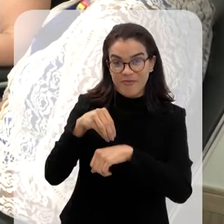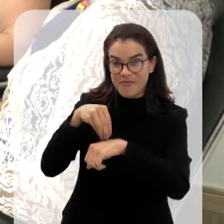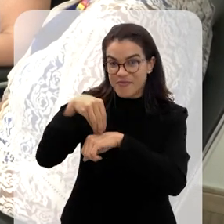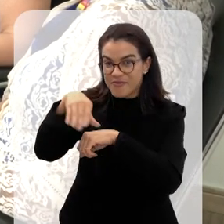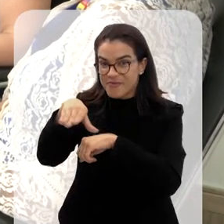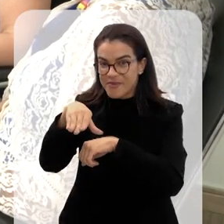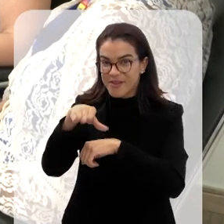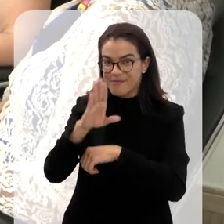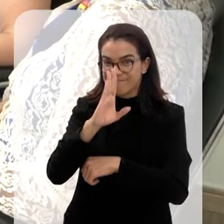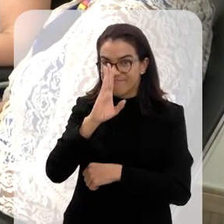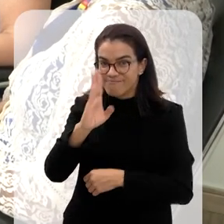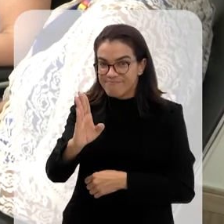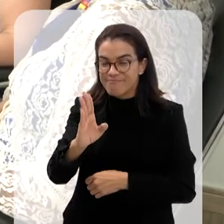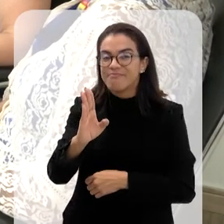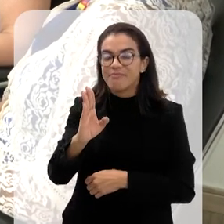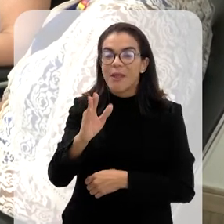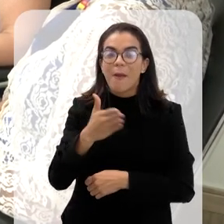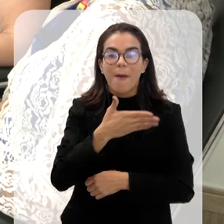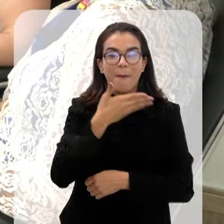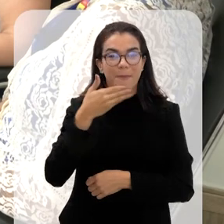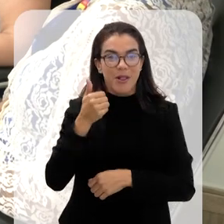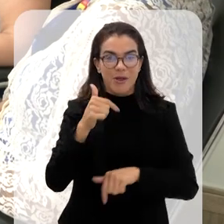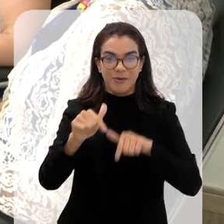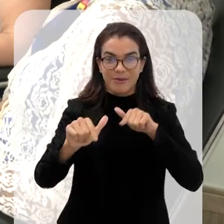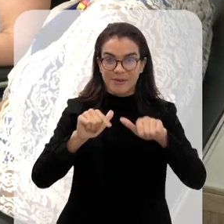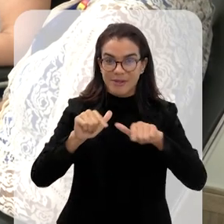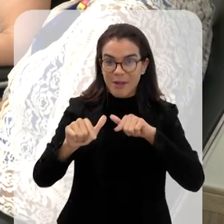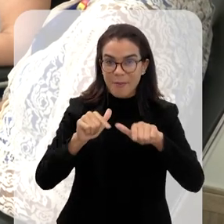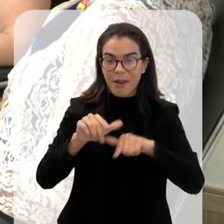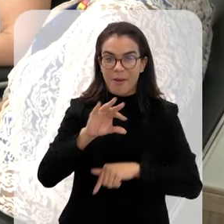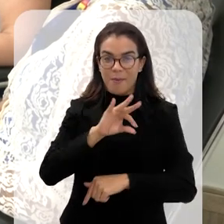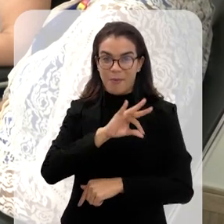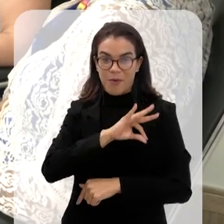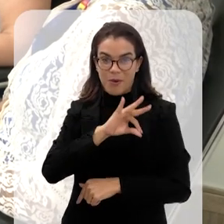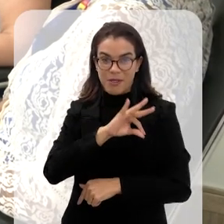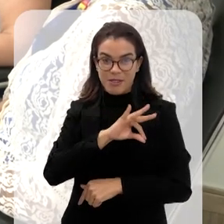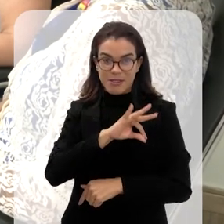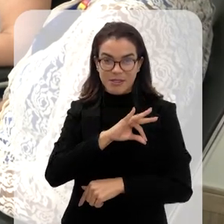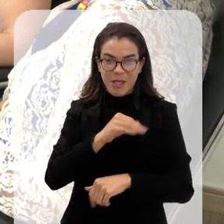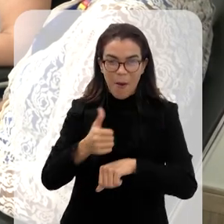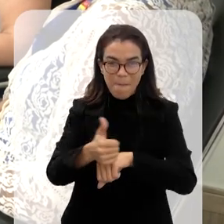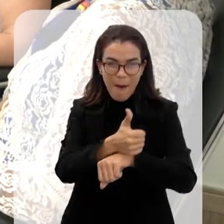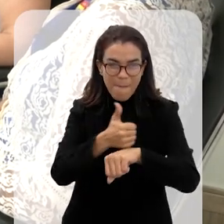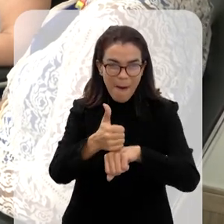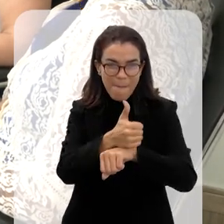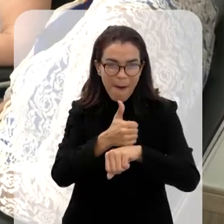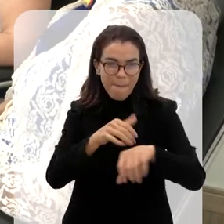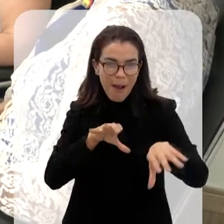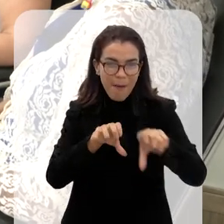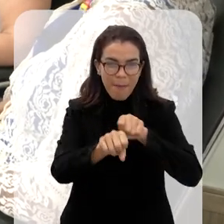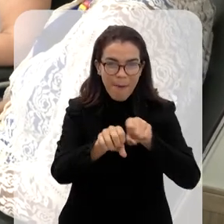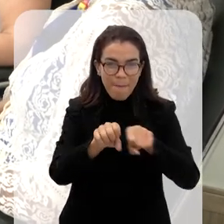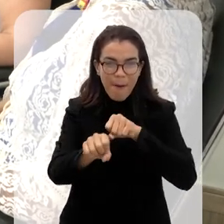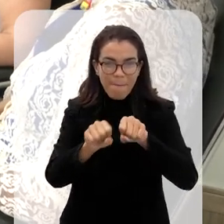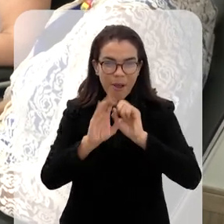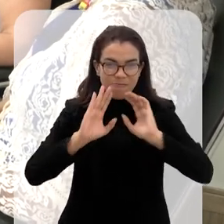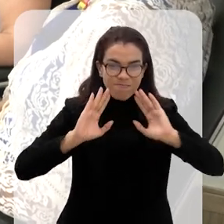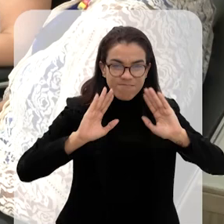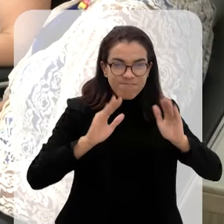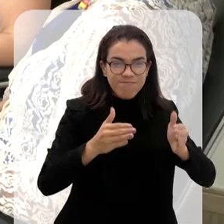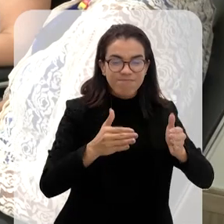dizer para a senhora o seguinte: é melhor trabalharmos com policiais especializados e